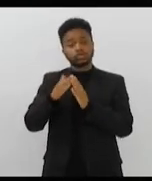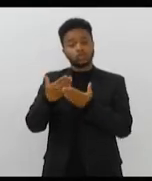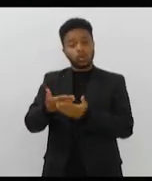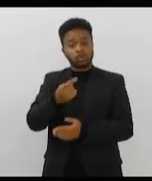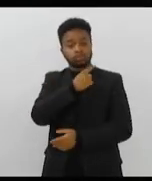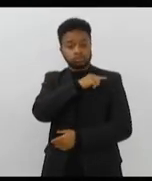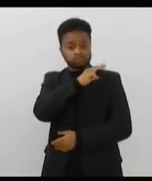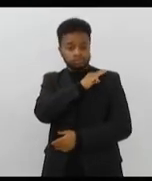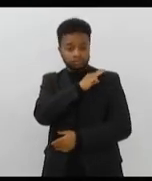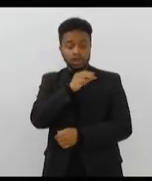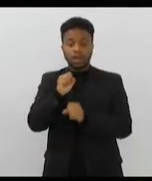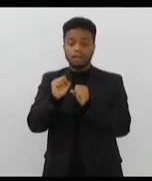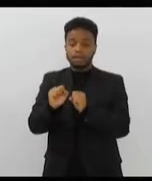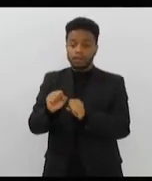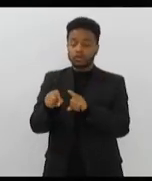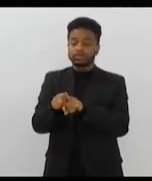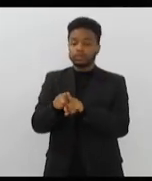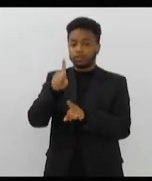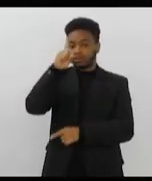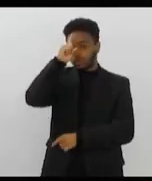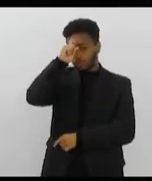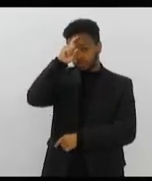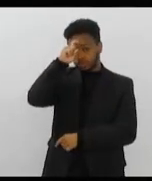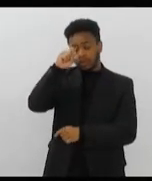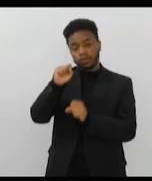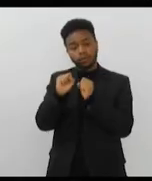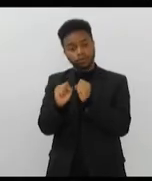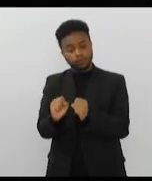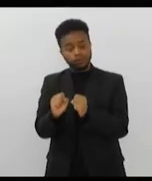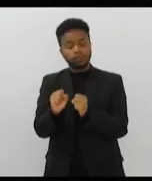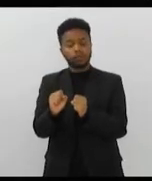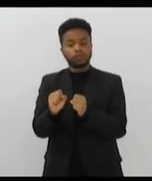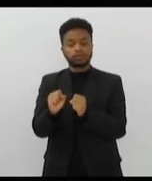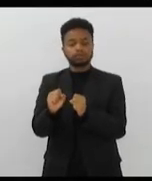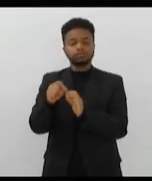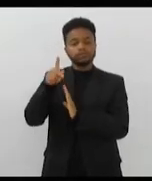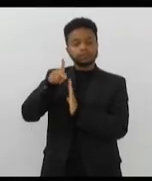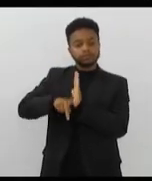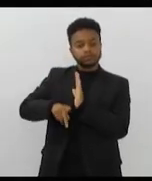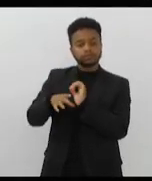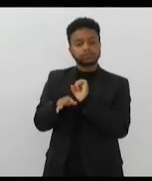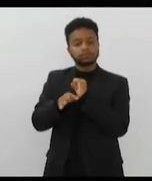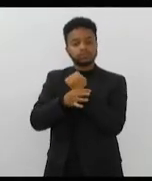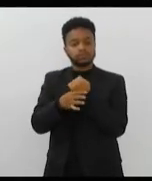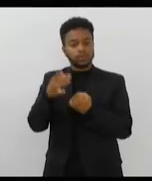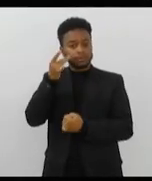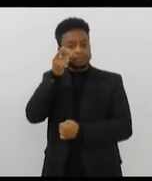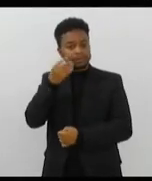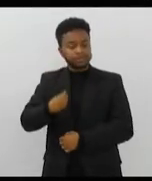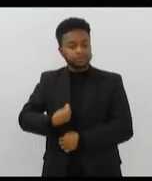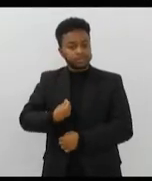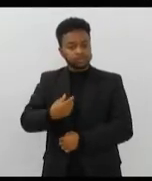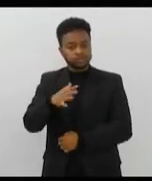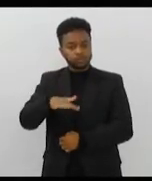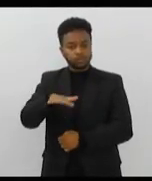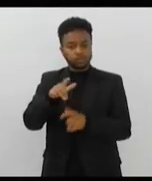grau, pode ser um hospital, pode ser um projeto de segurança presente.